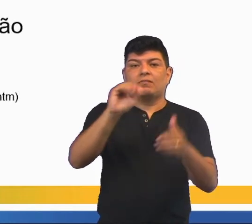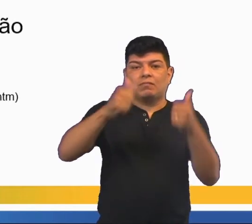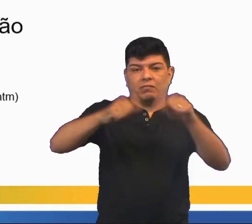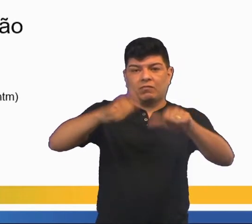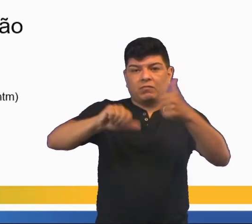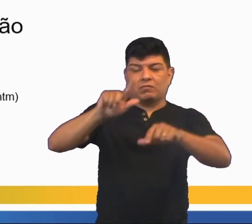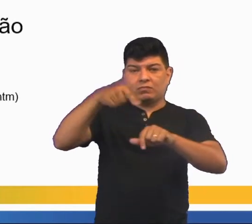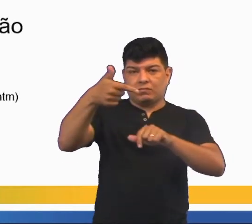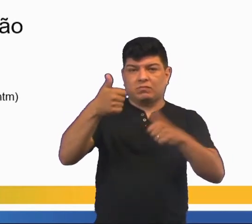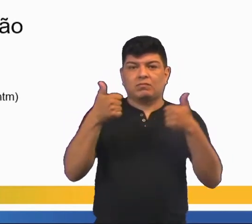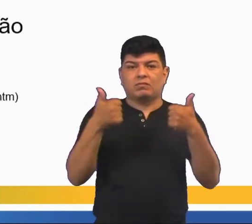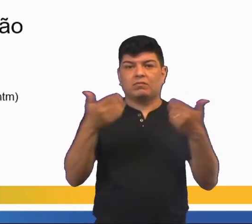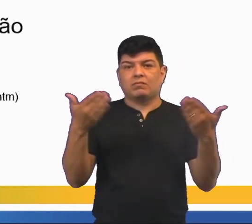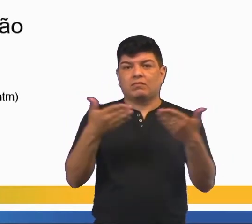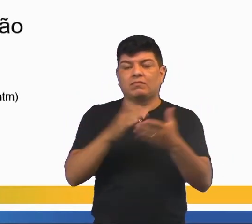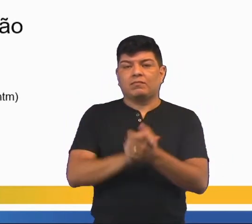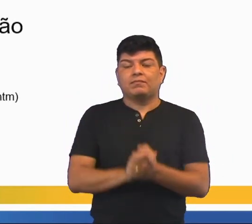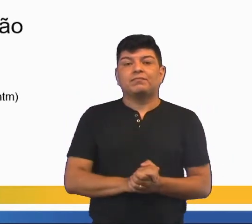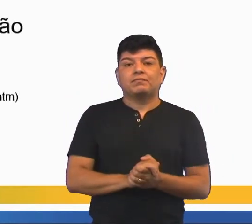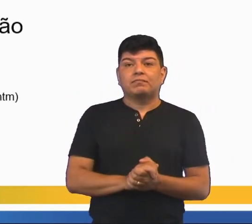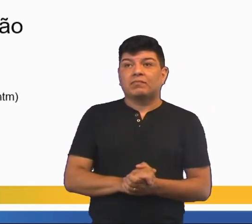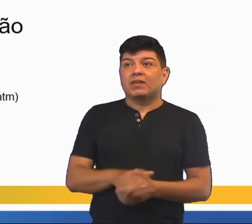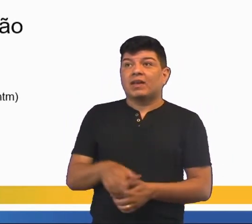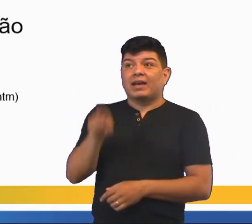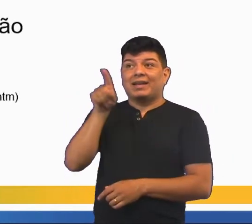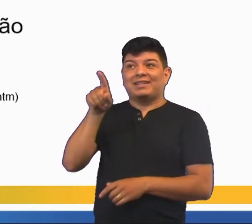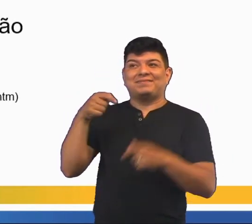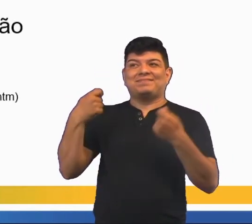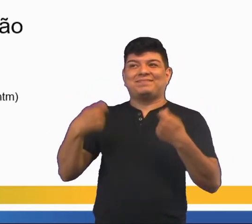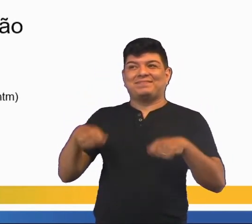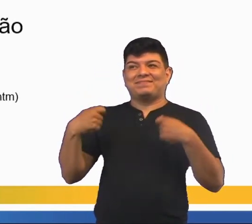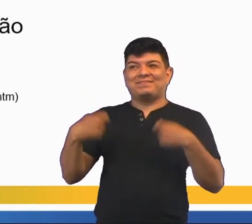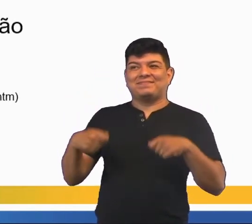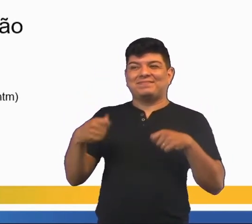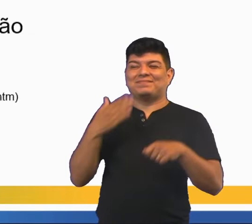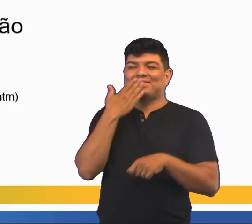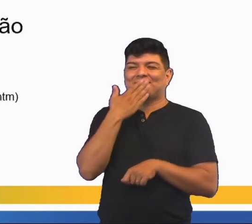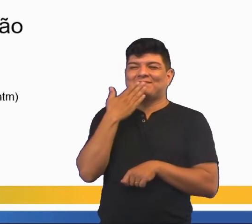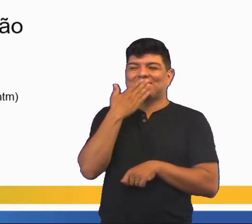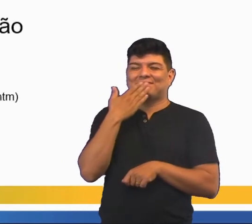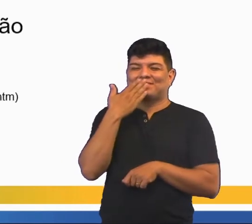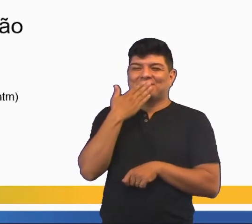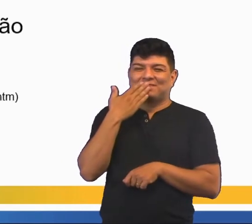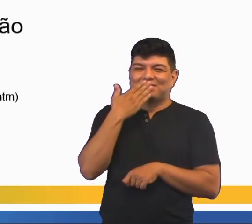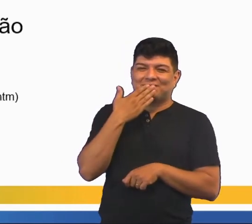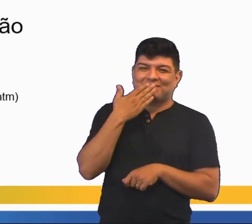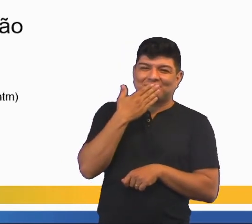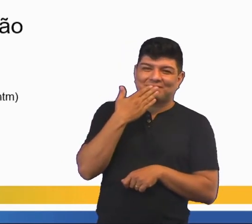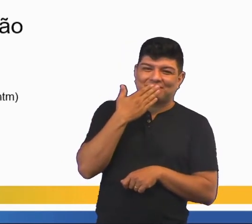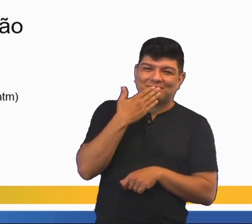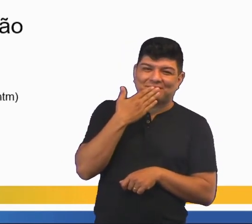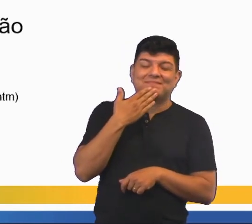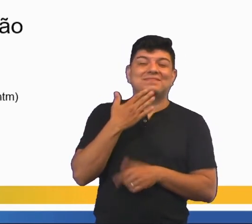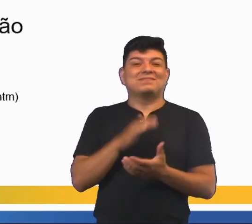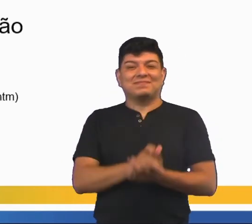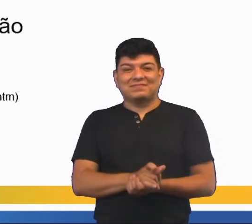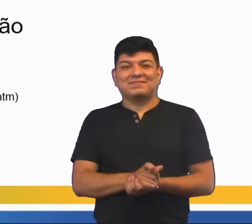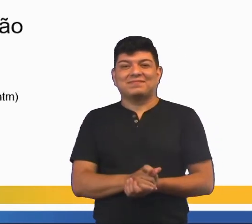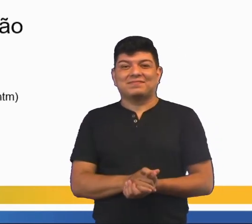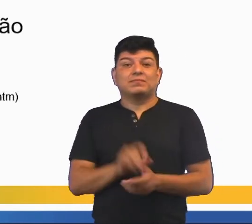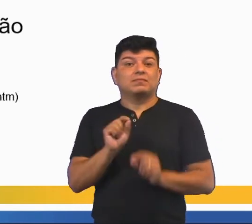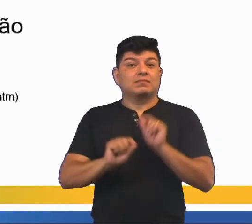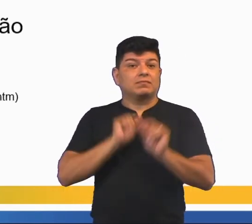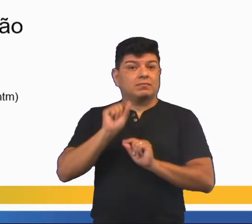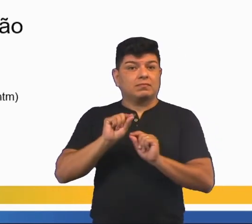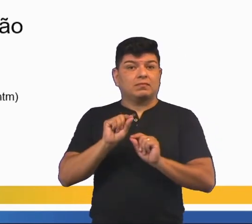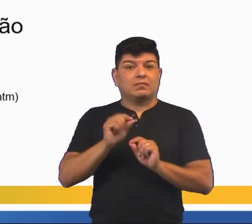outro fragmento. Era disso que eu precisava para adoçar a minha boca. Nossa, aqui ela está dizendo o